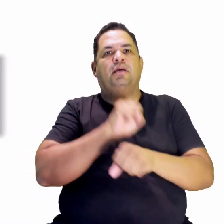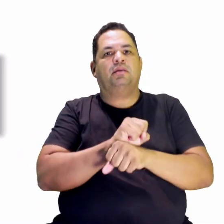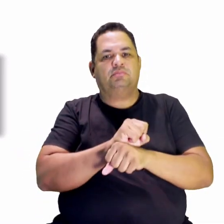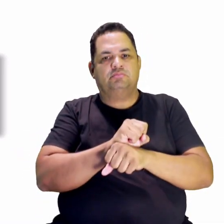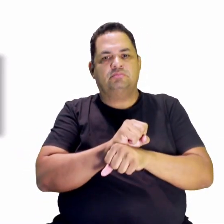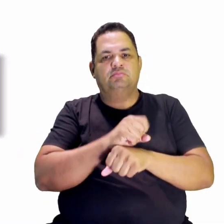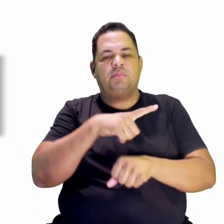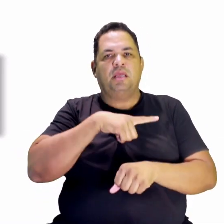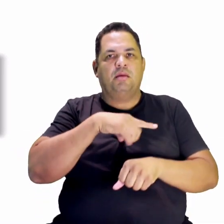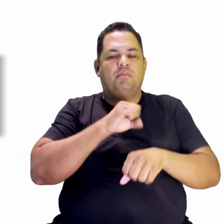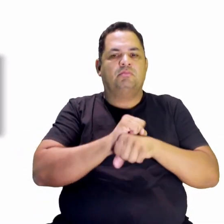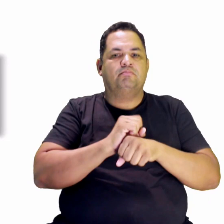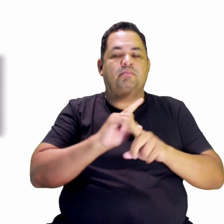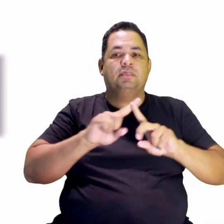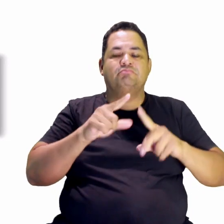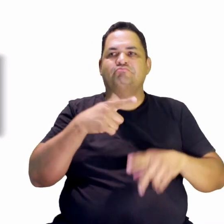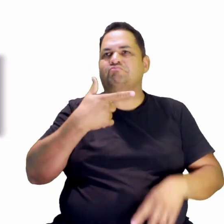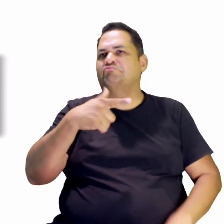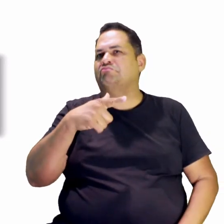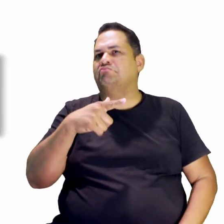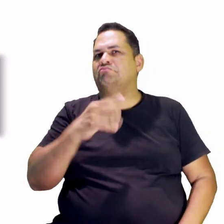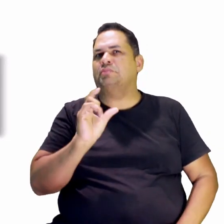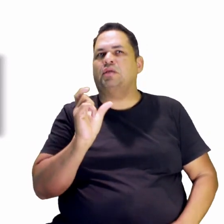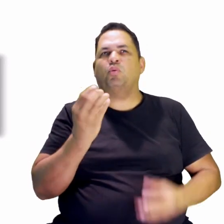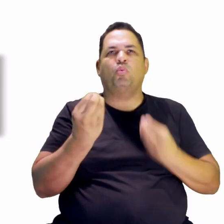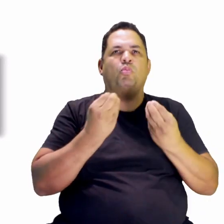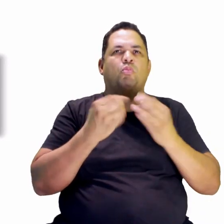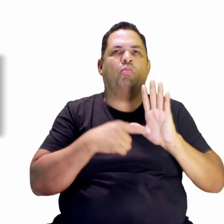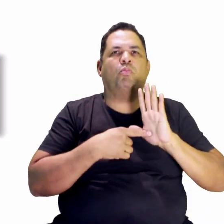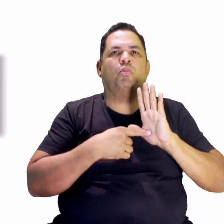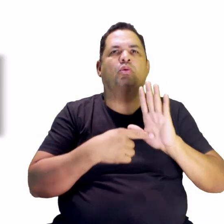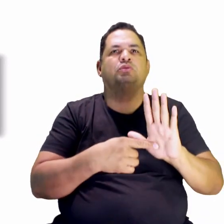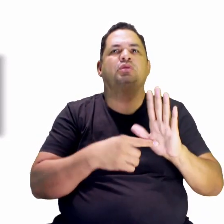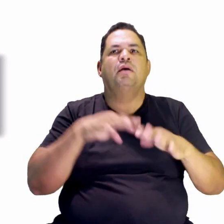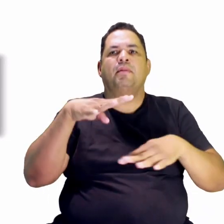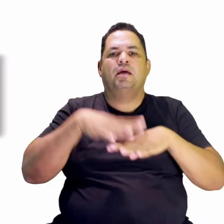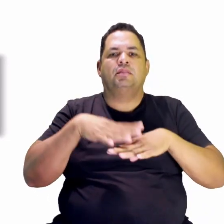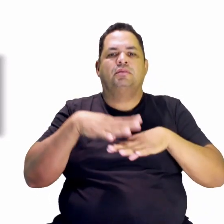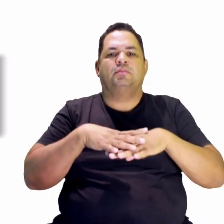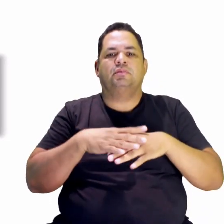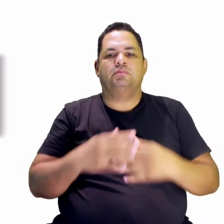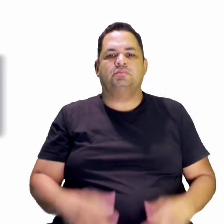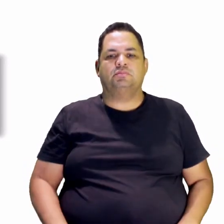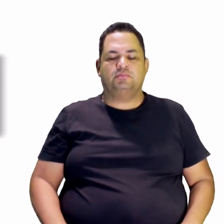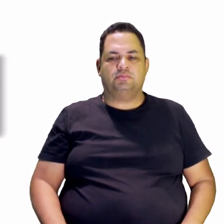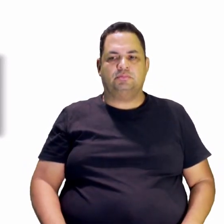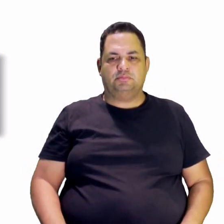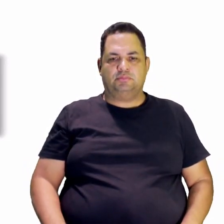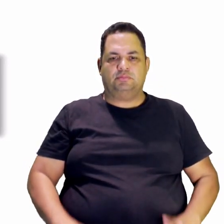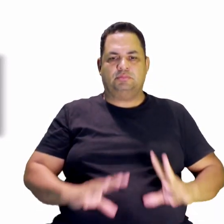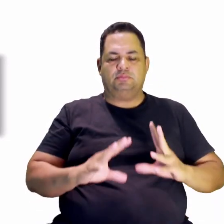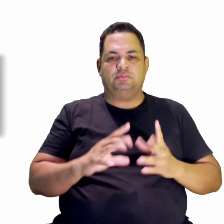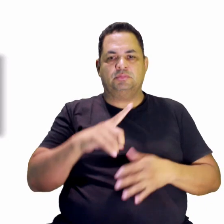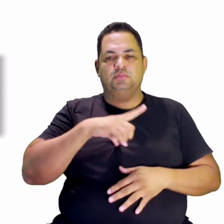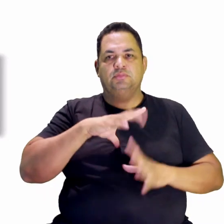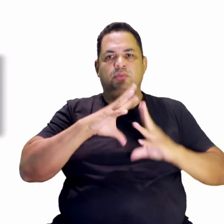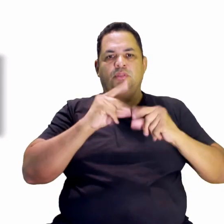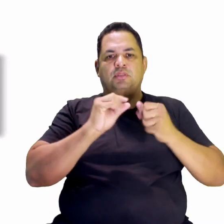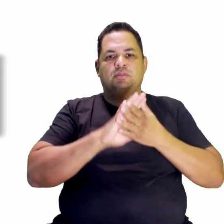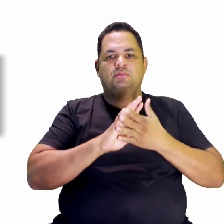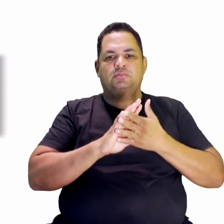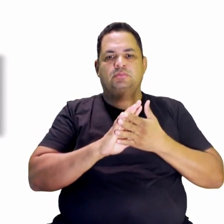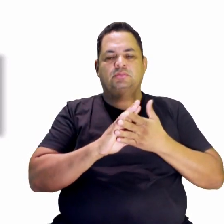em repouso. Mas não tinha uma expressão matemática. A terceira lei diz que para toda ação tem uma reação de mesmo valor,